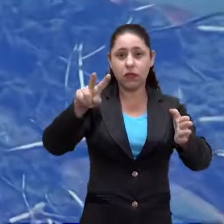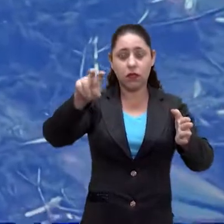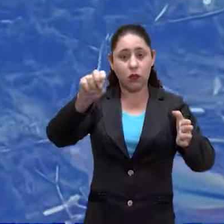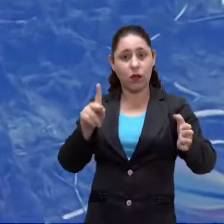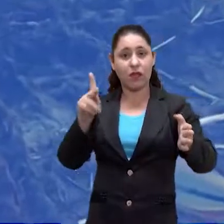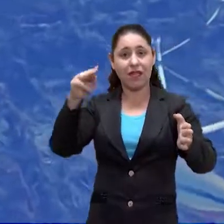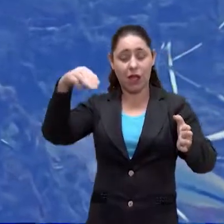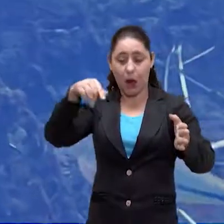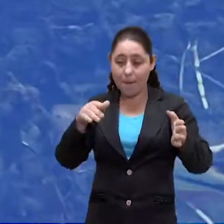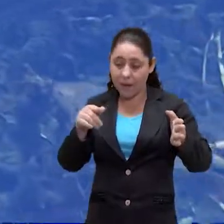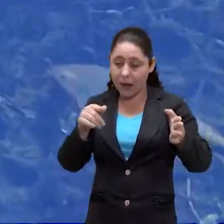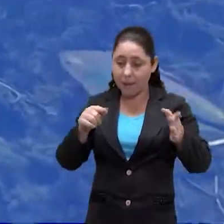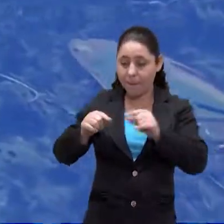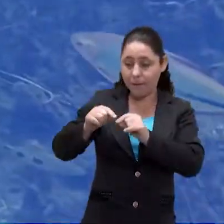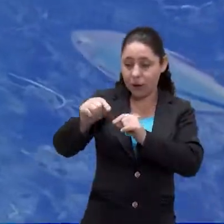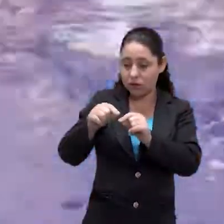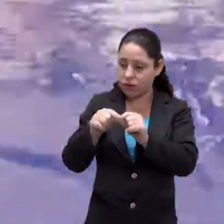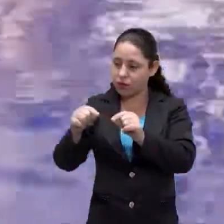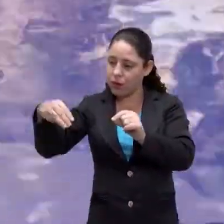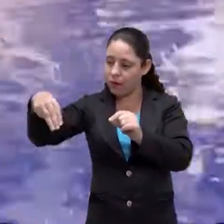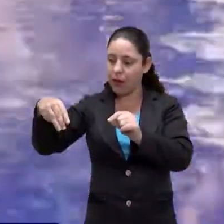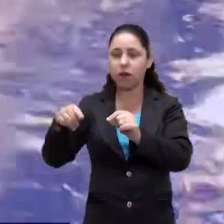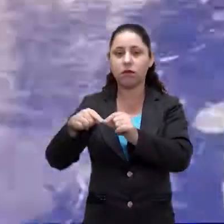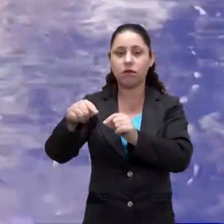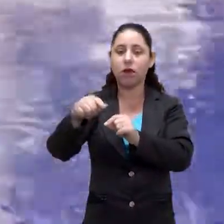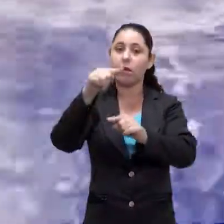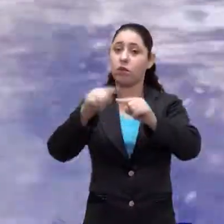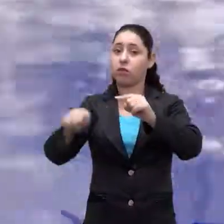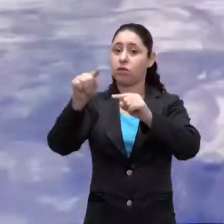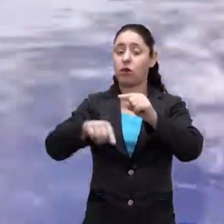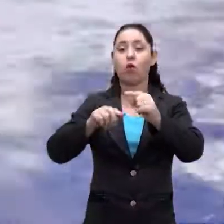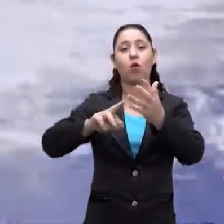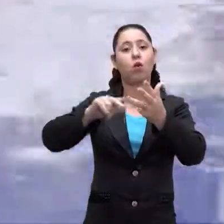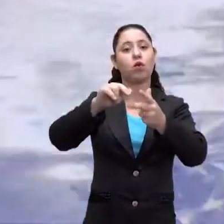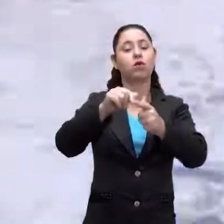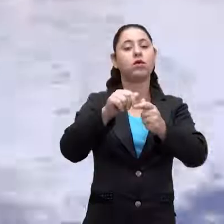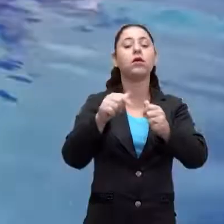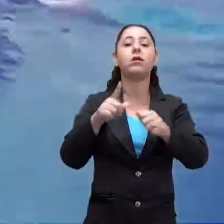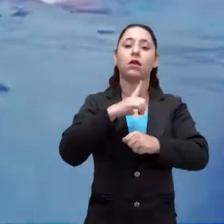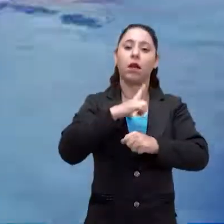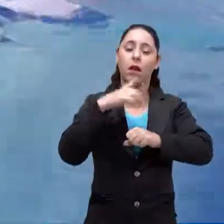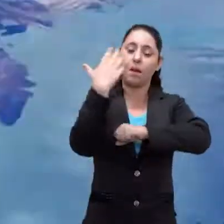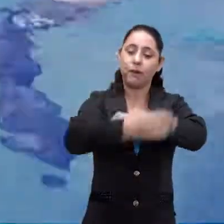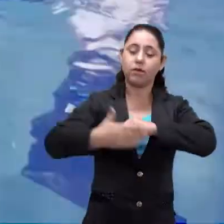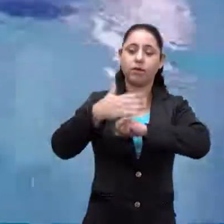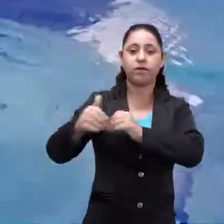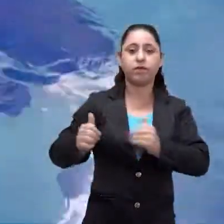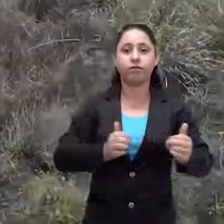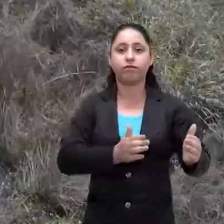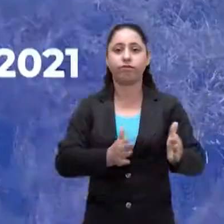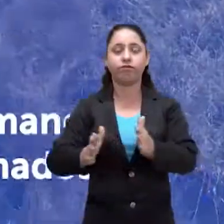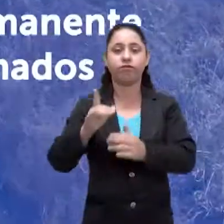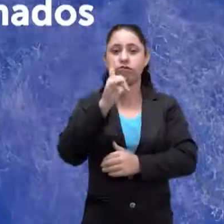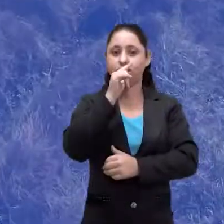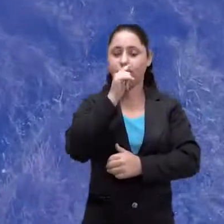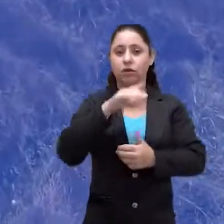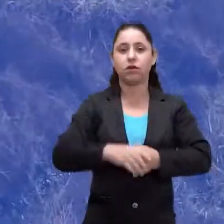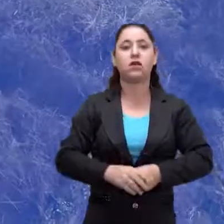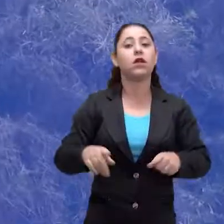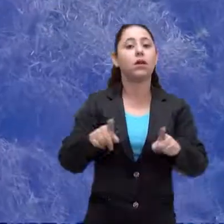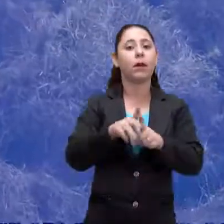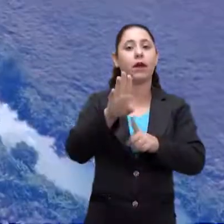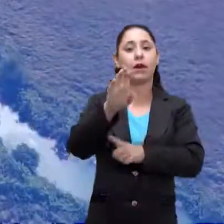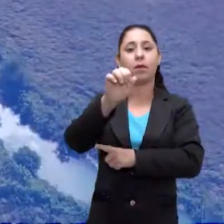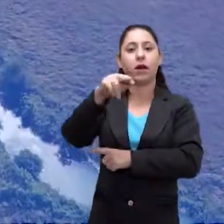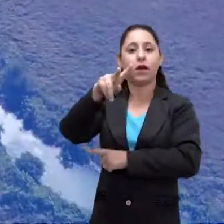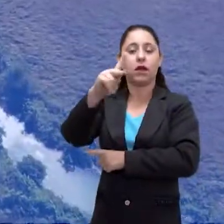metros de cada lado das margens, entre outras proibições para assegurar a proteção de rios. E a Lei dos